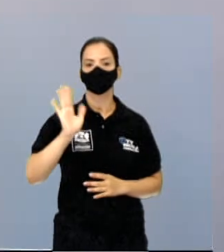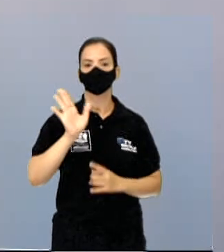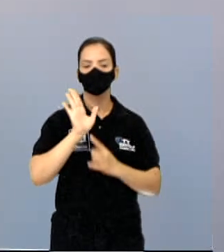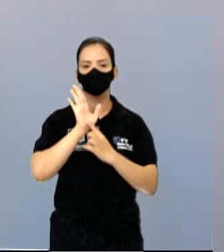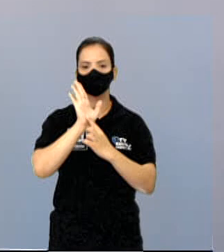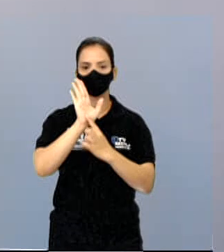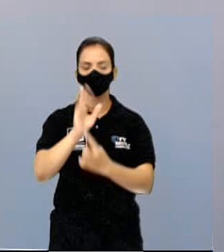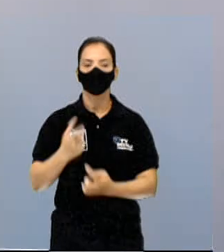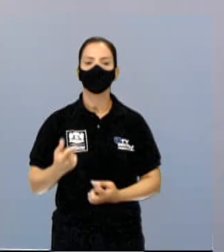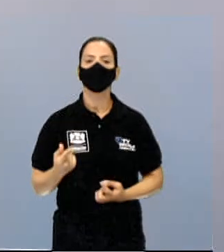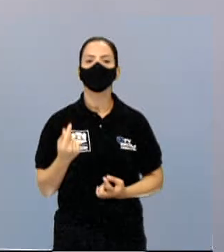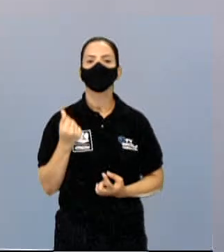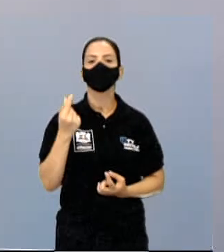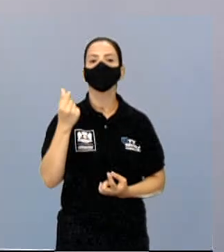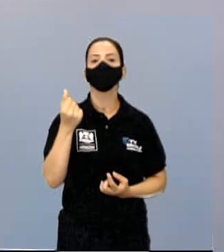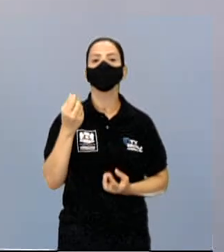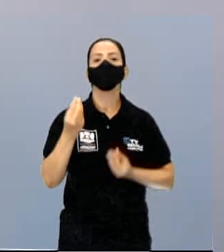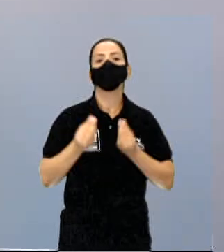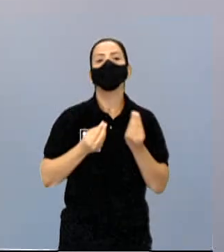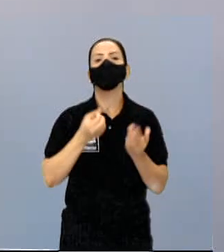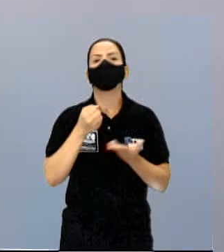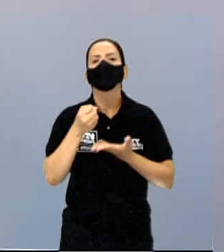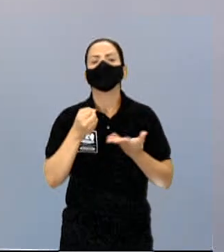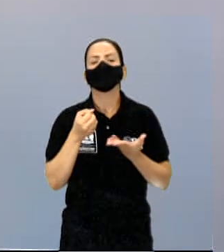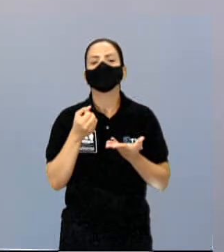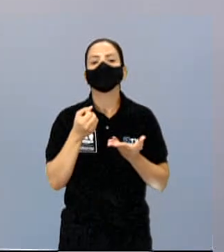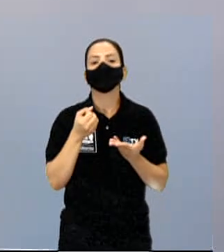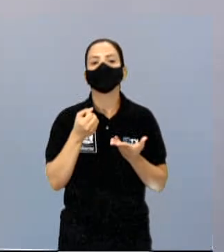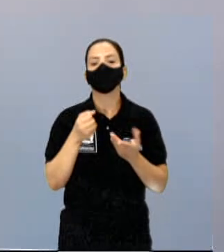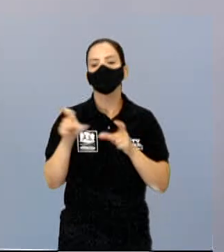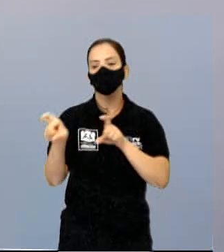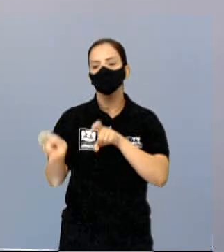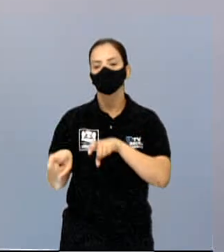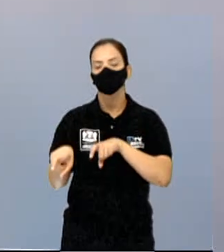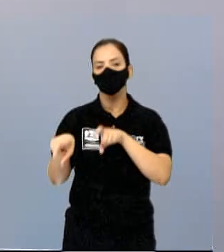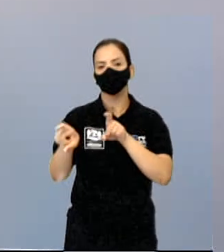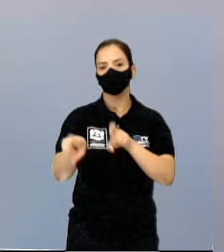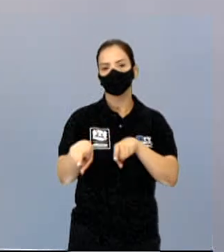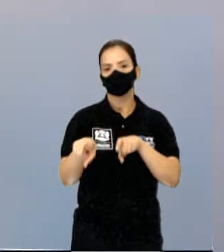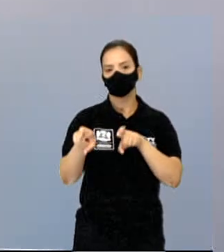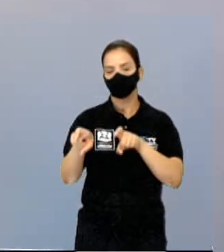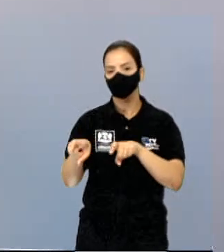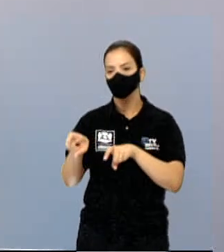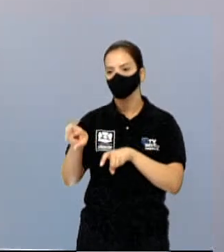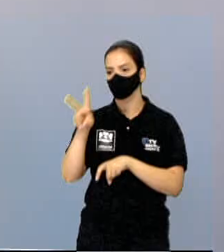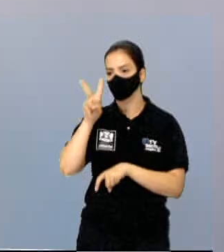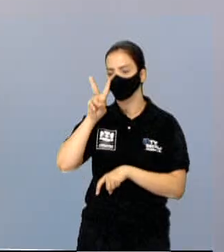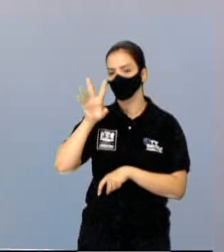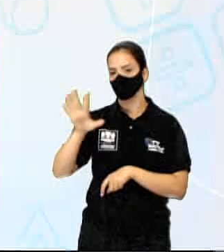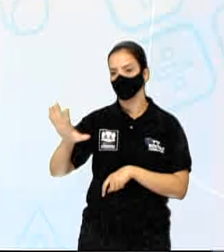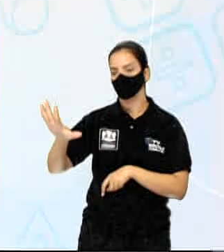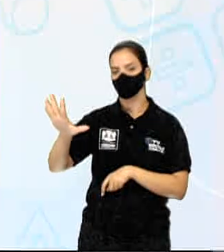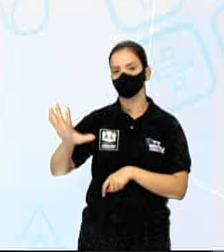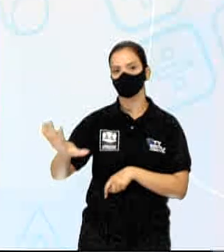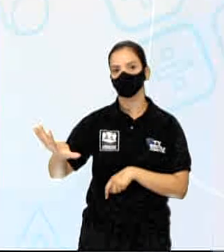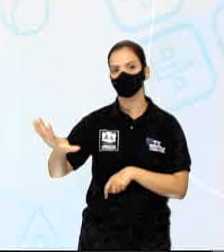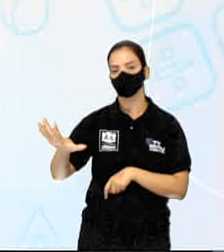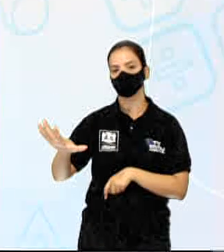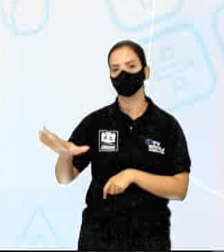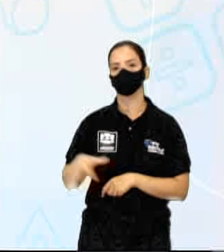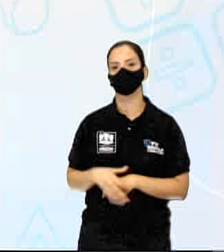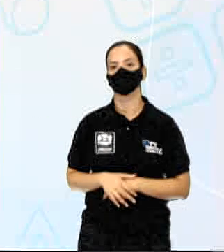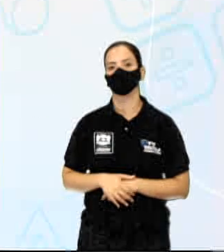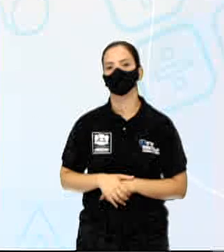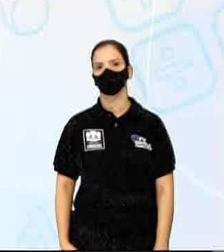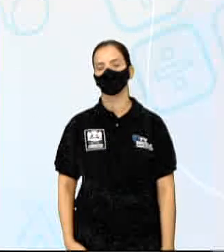vocês, a economia deles era baseada basicamente na agricultura, como vocês podem estar observando aí na imagem que eu estou